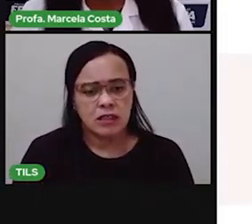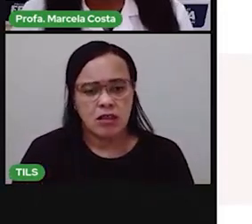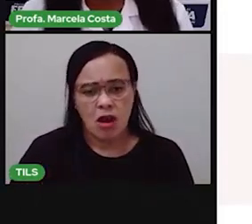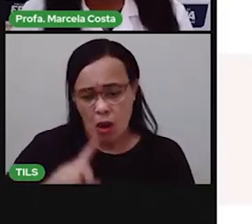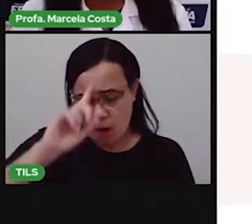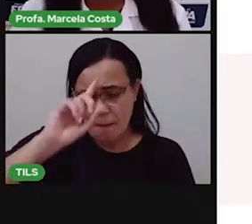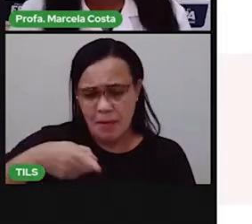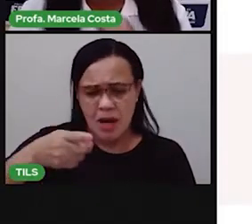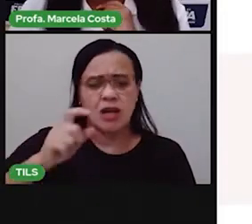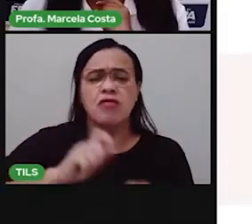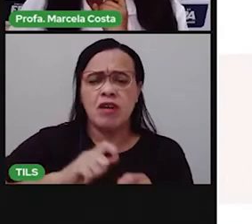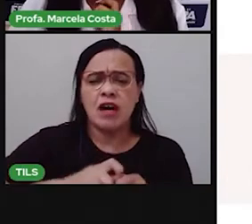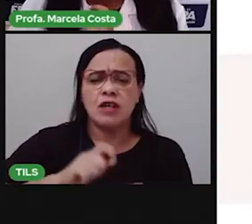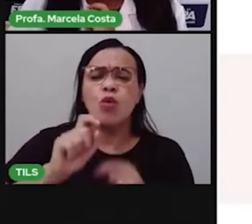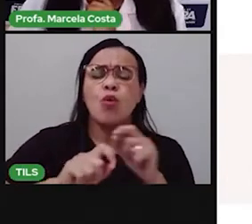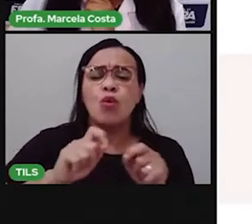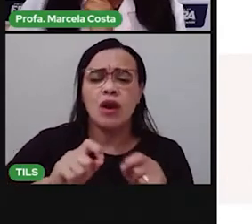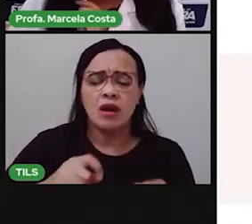mando?